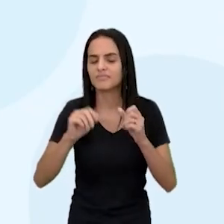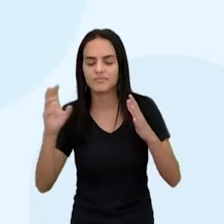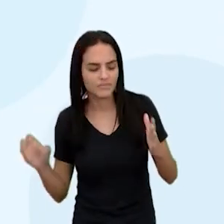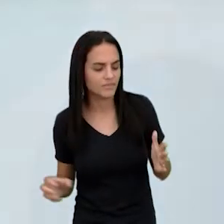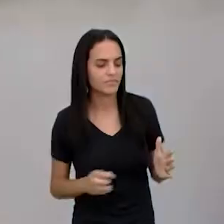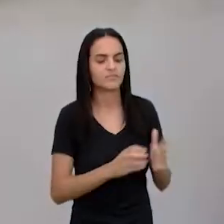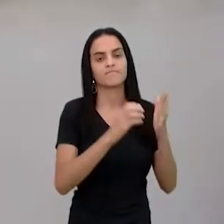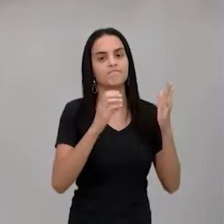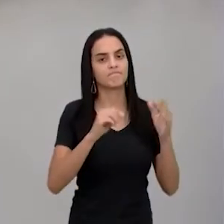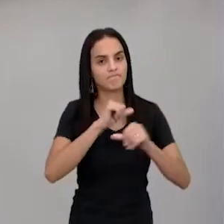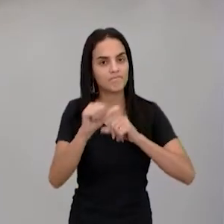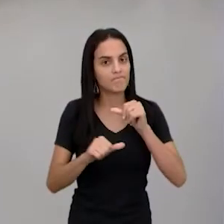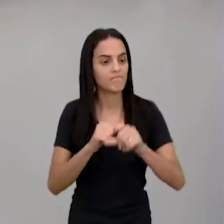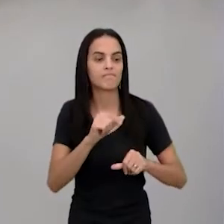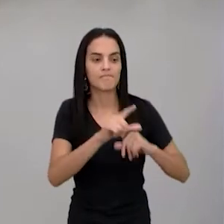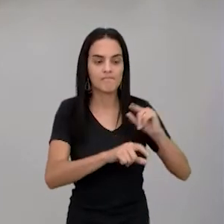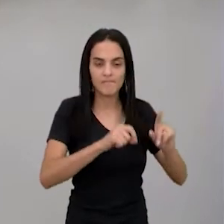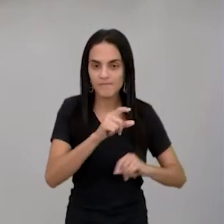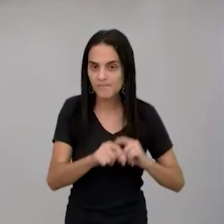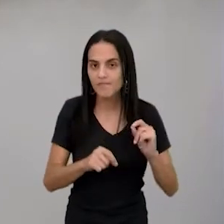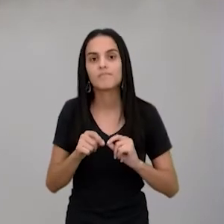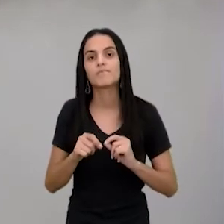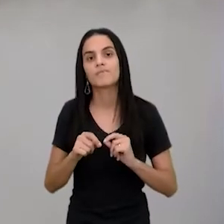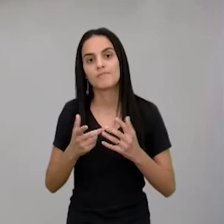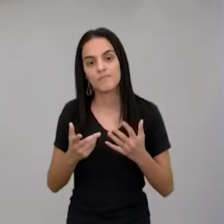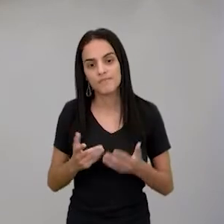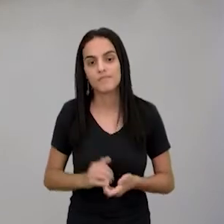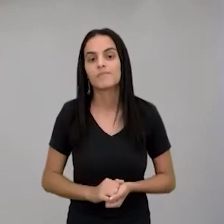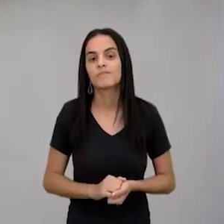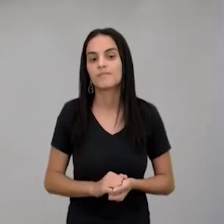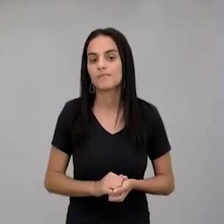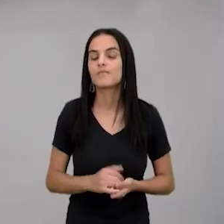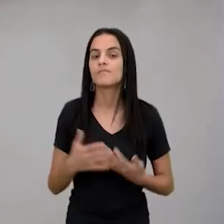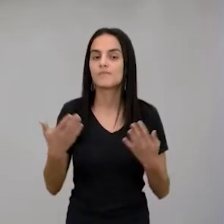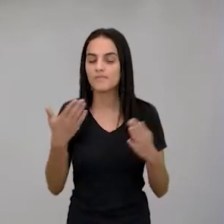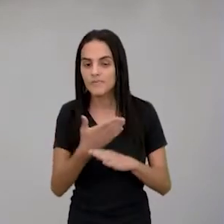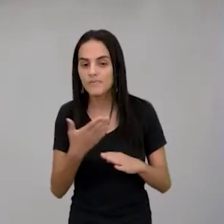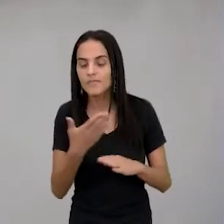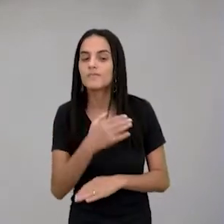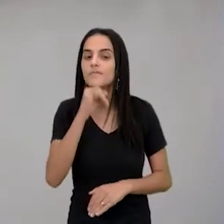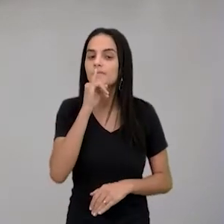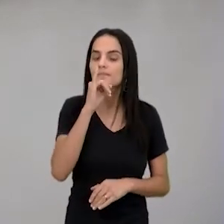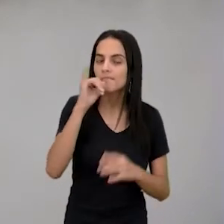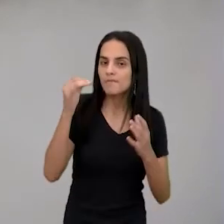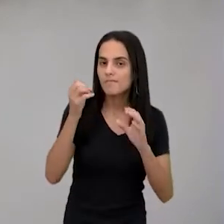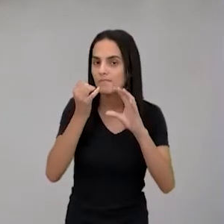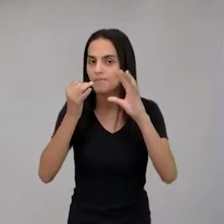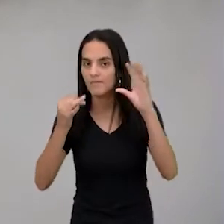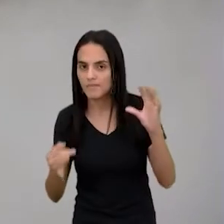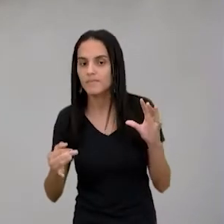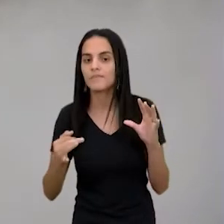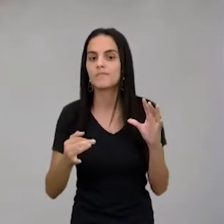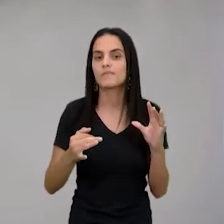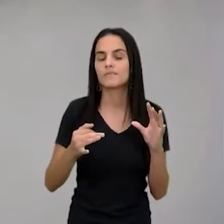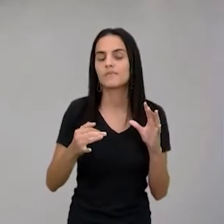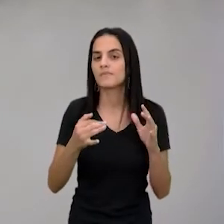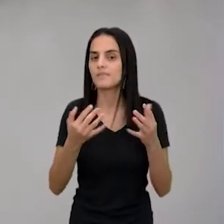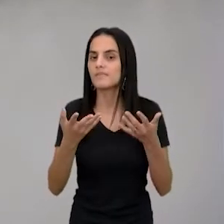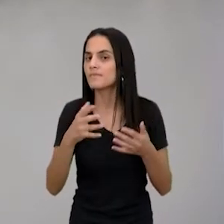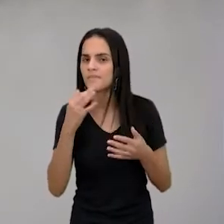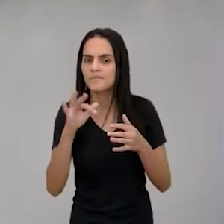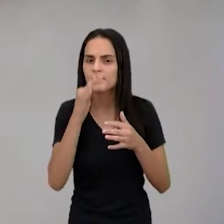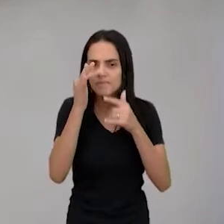temperar e fritar as coisas, né, com banha, e começam a usar o óleo de soja. Então, fazendo isso, sim,